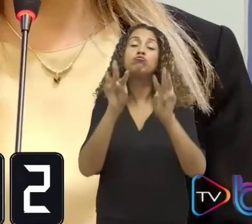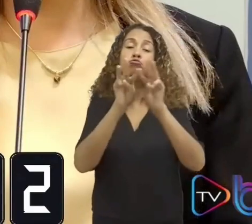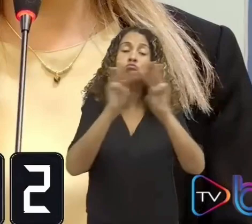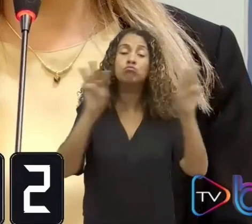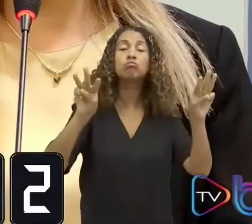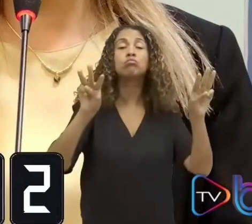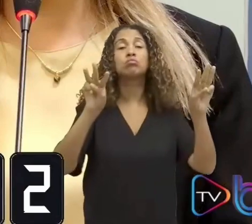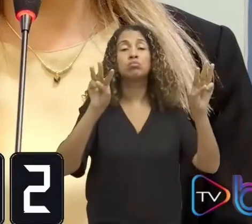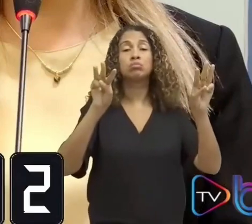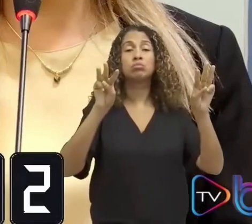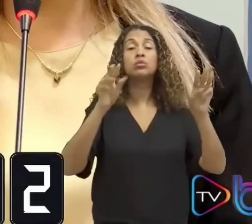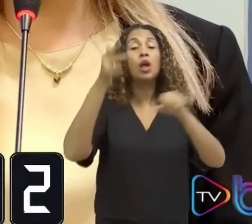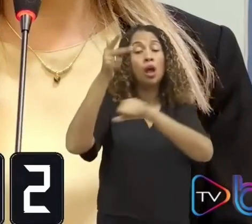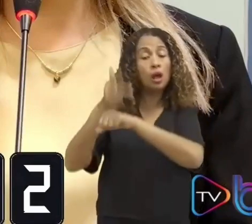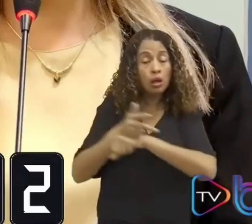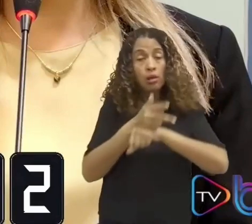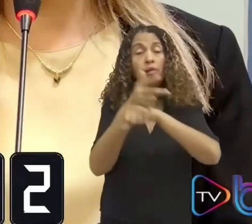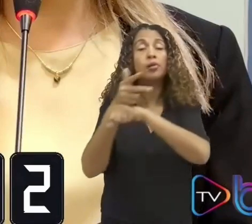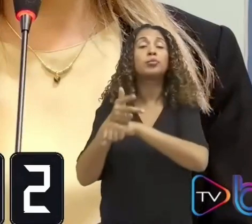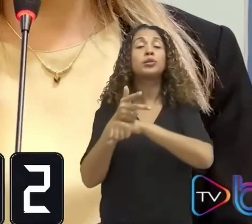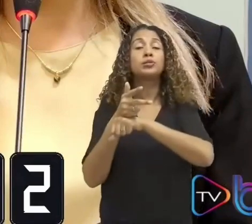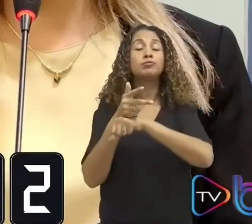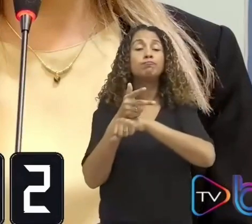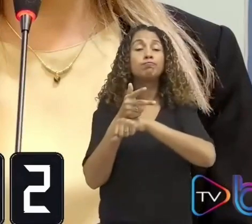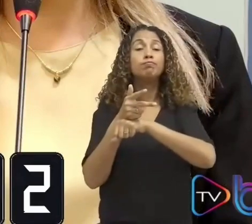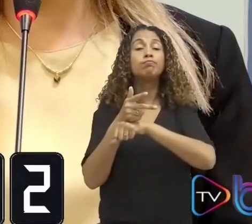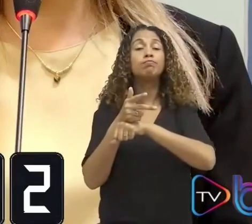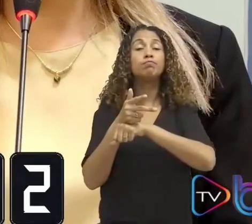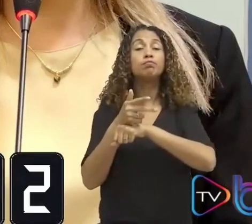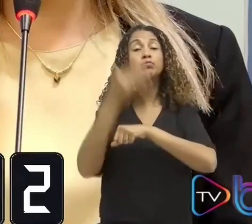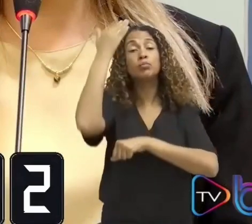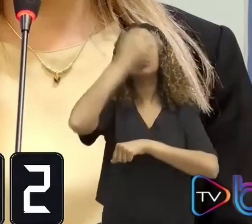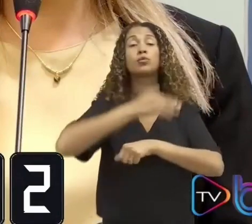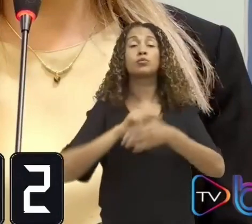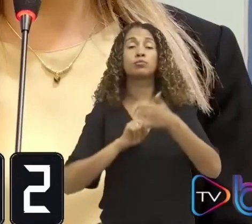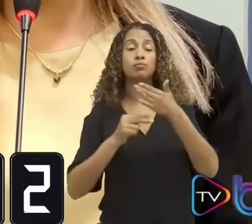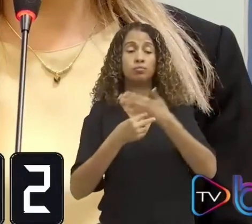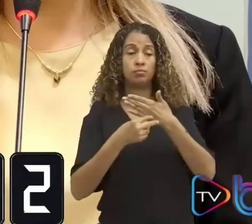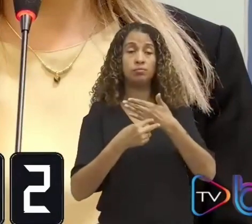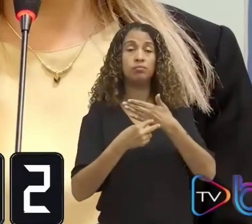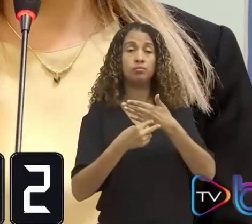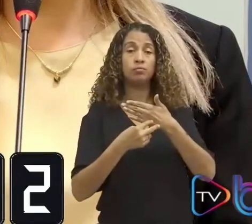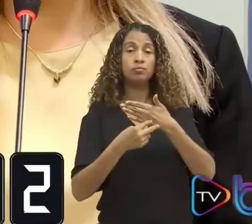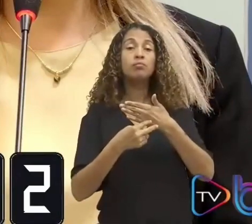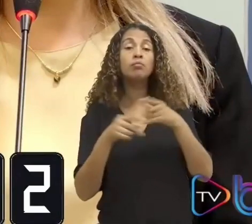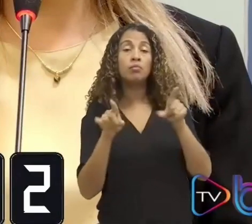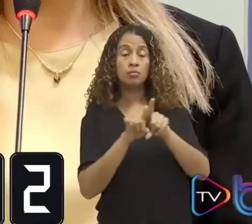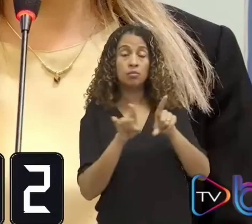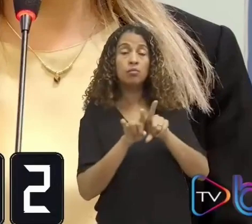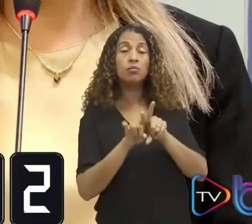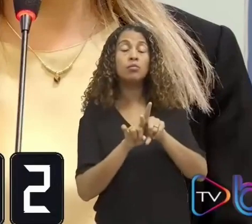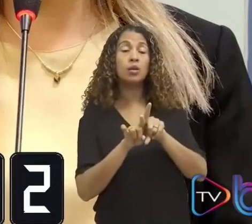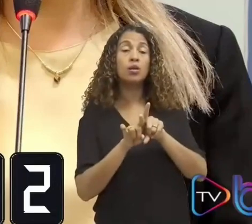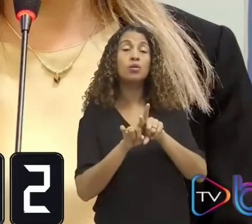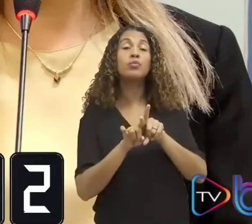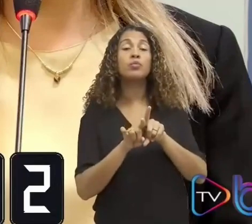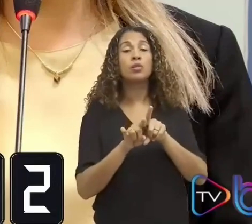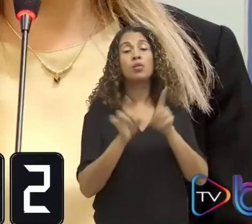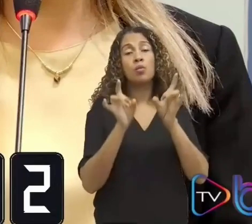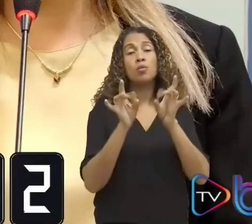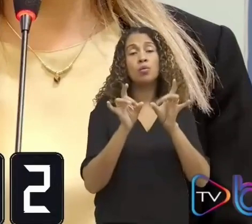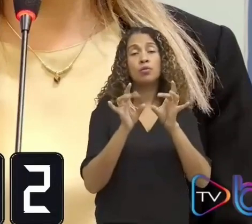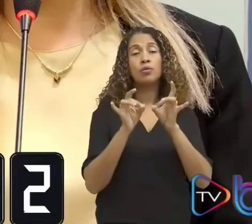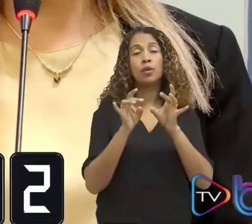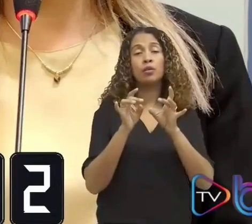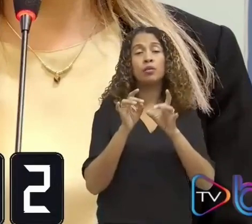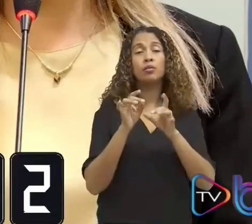transparência, coloquei câmeras de vigilância na sala de licitações e sim, pregão eletrônico. Foi a ferramenta muito boa que é